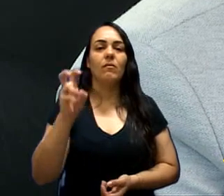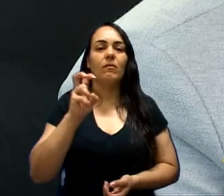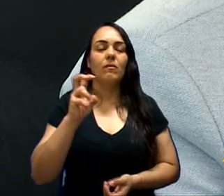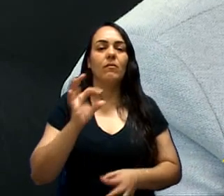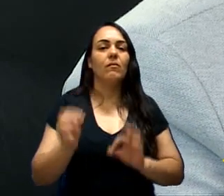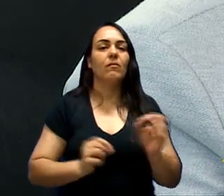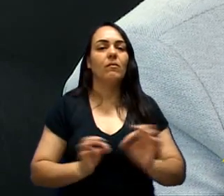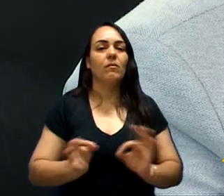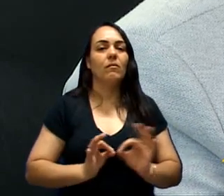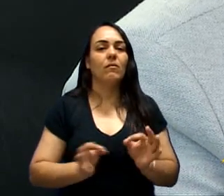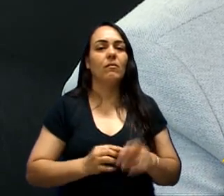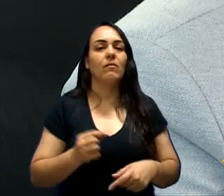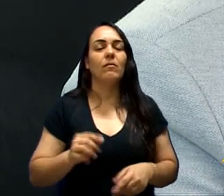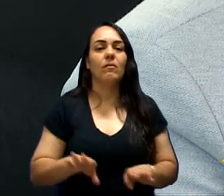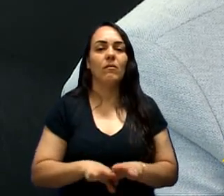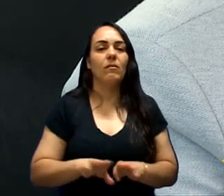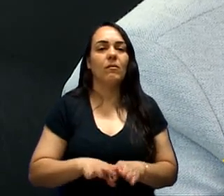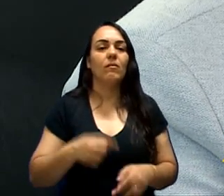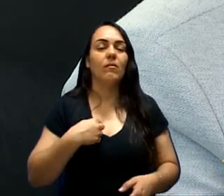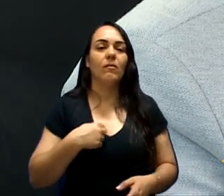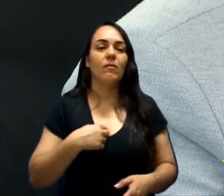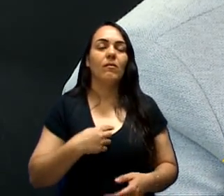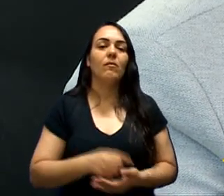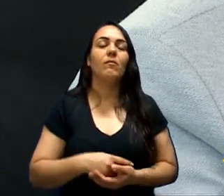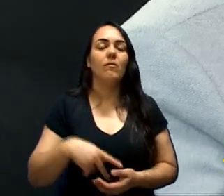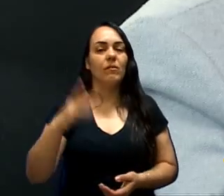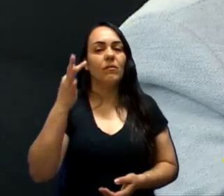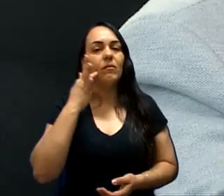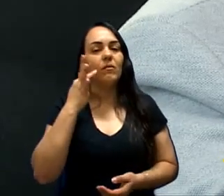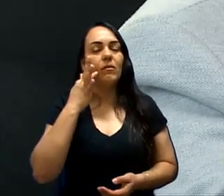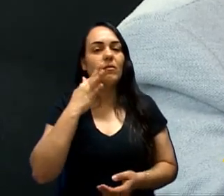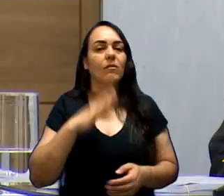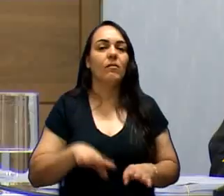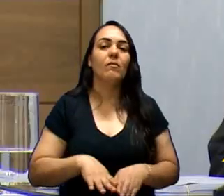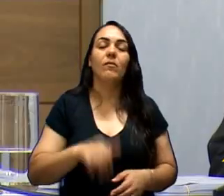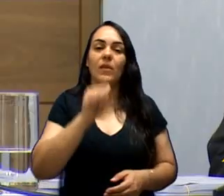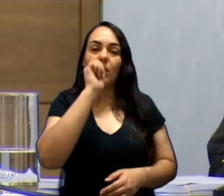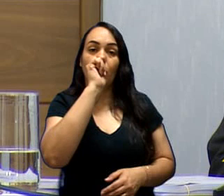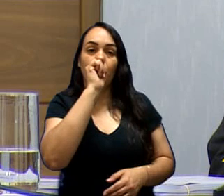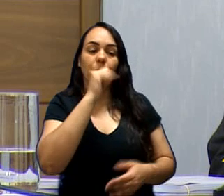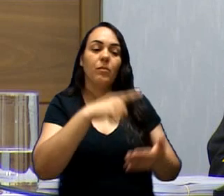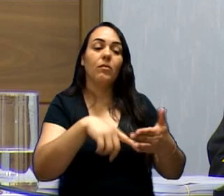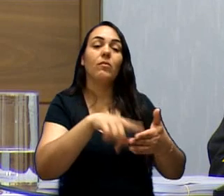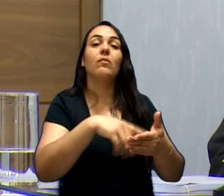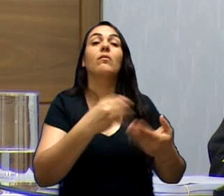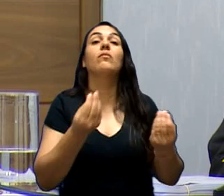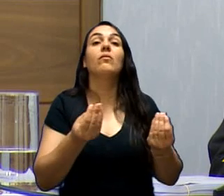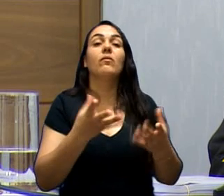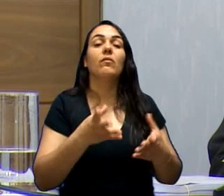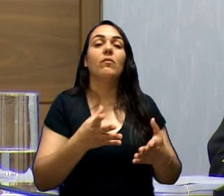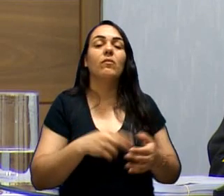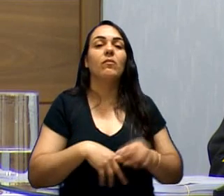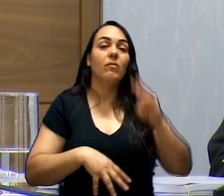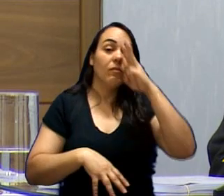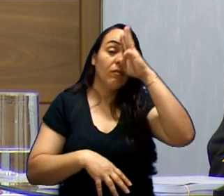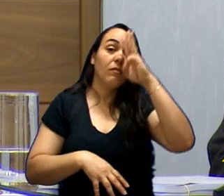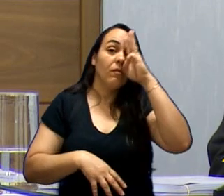inclusive do presidente. Vereador Nenê, o voto? Já votou. Vanderlei